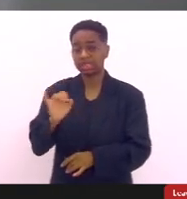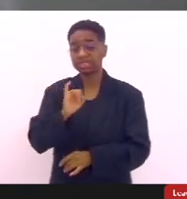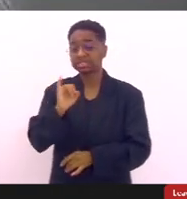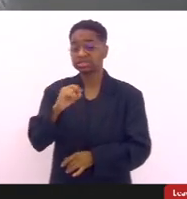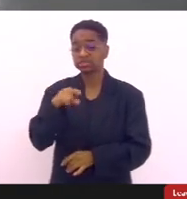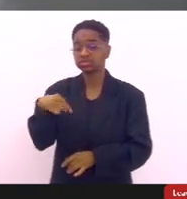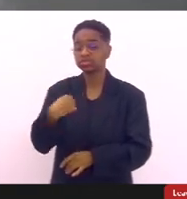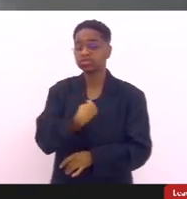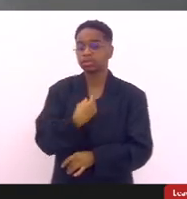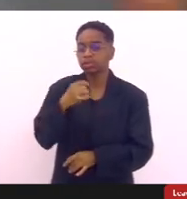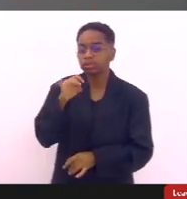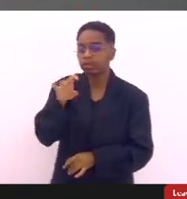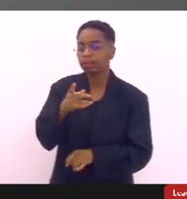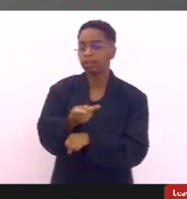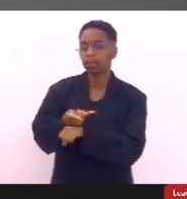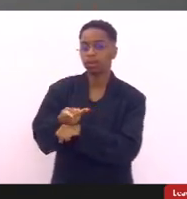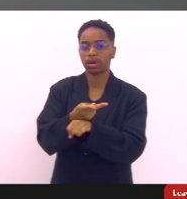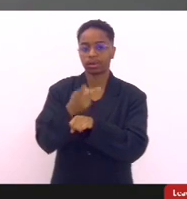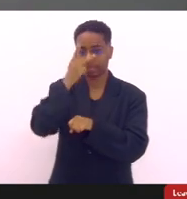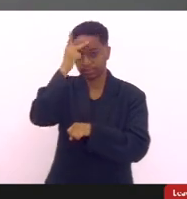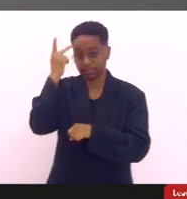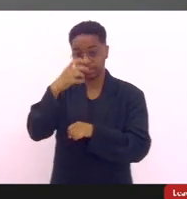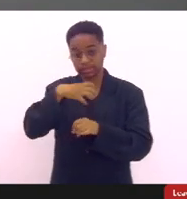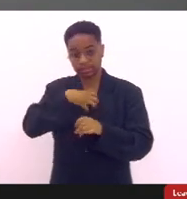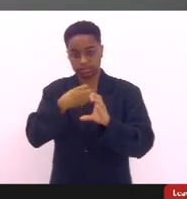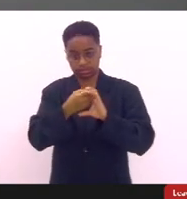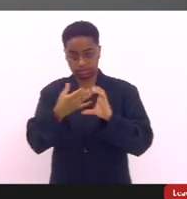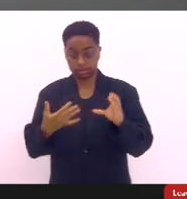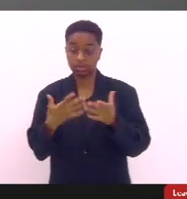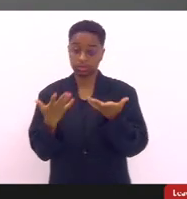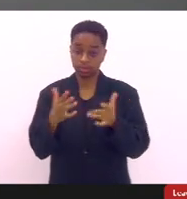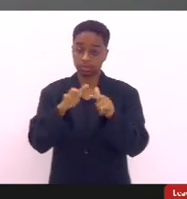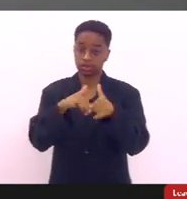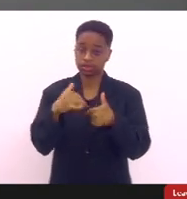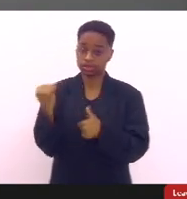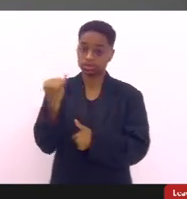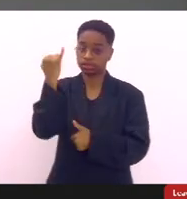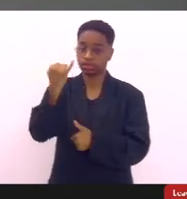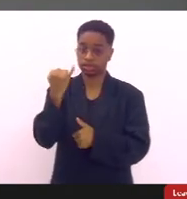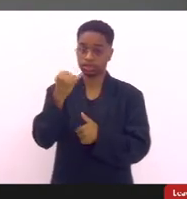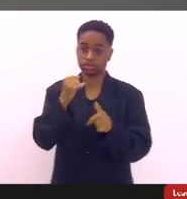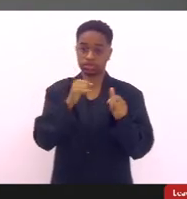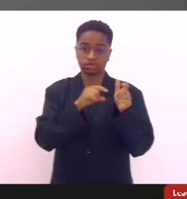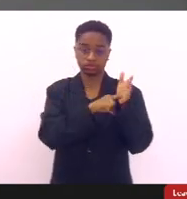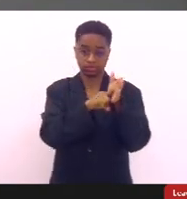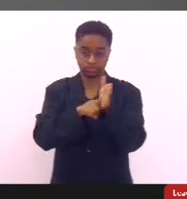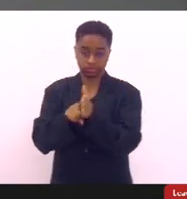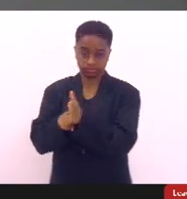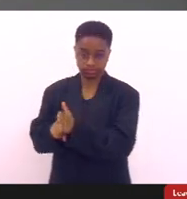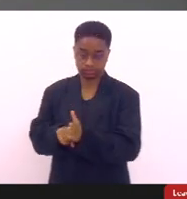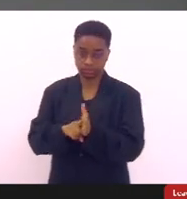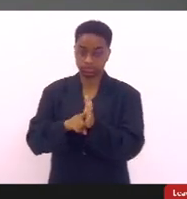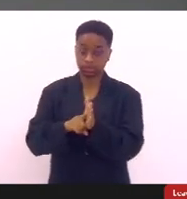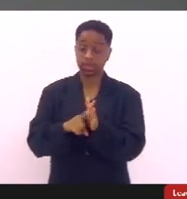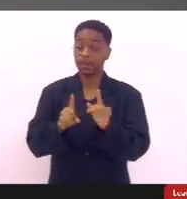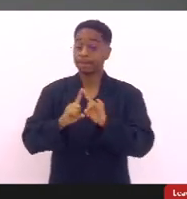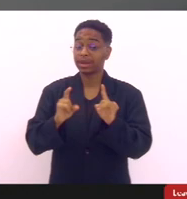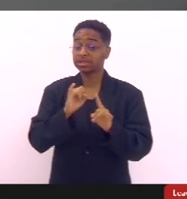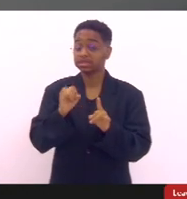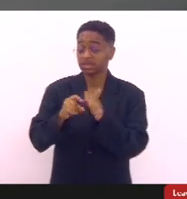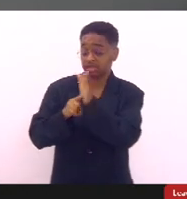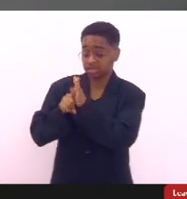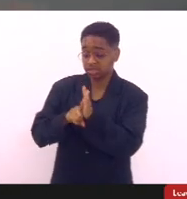tem sintomas. Por isso, o screening é necessário. Por outro lado, Se a gente fizer o exame só daqueles